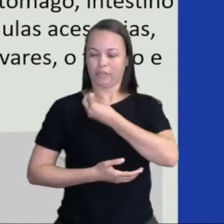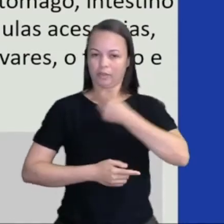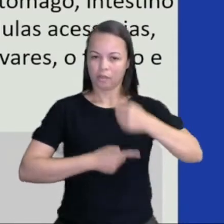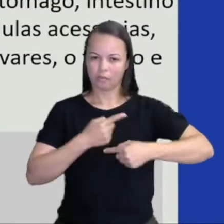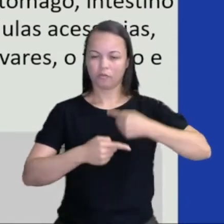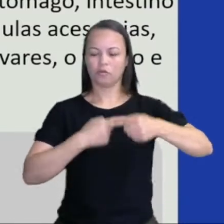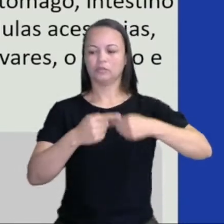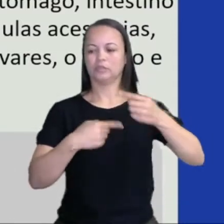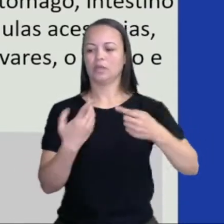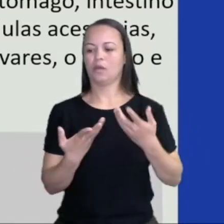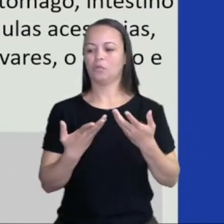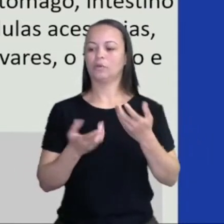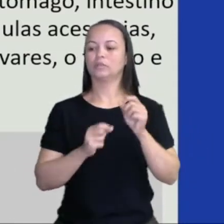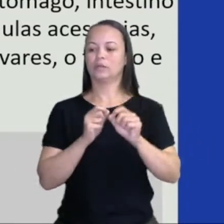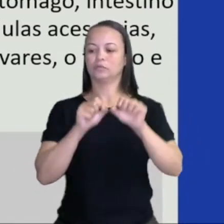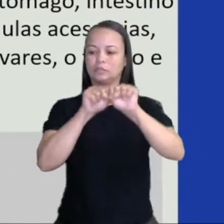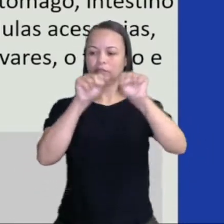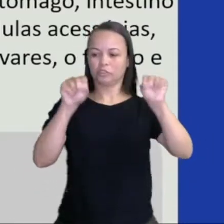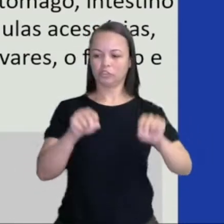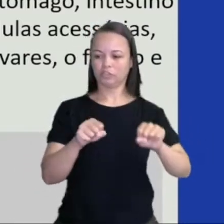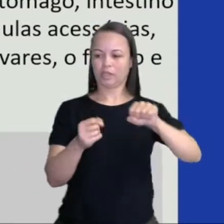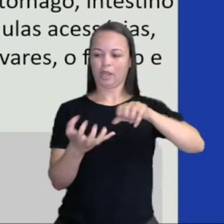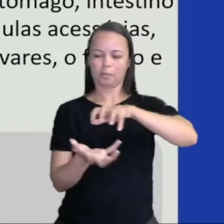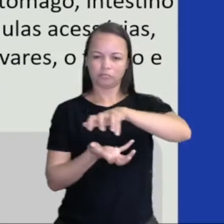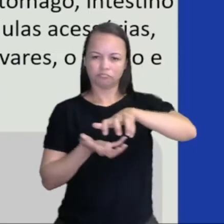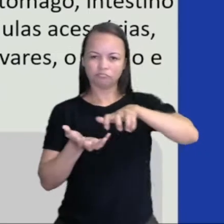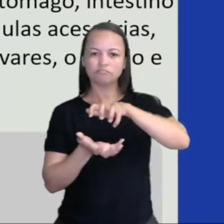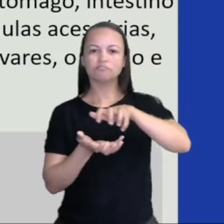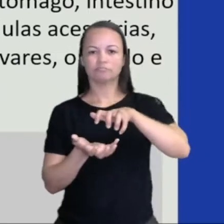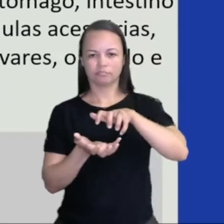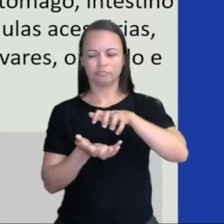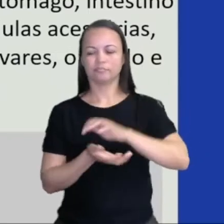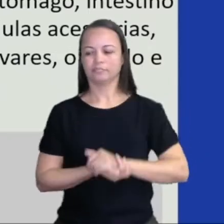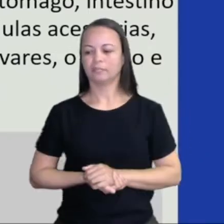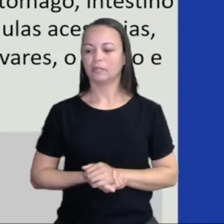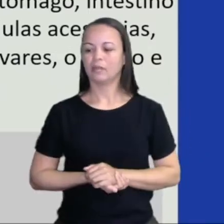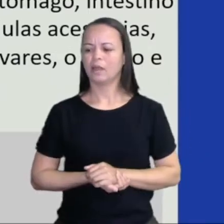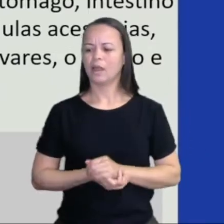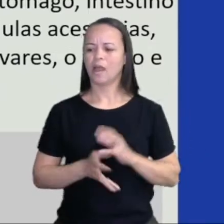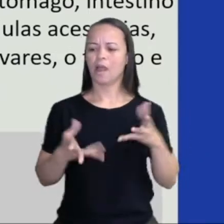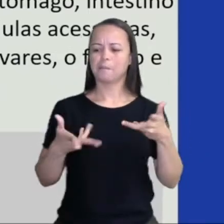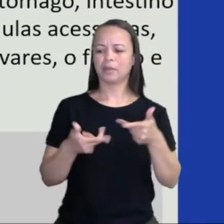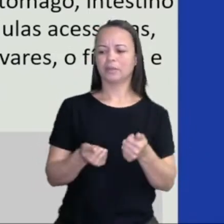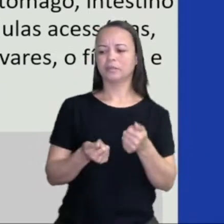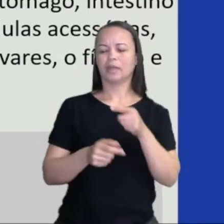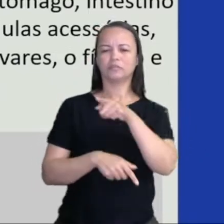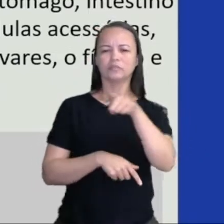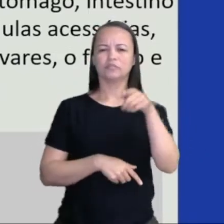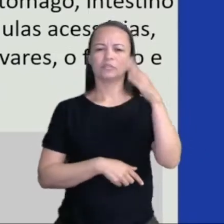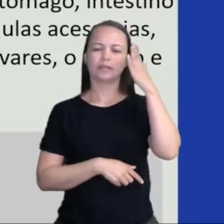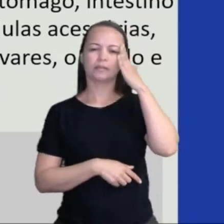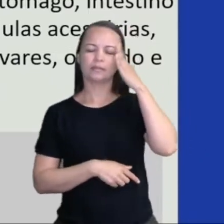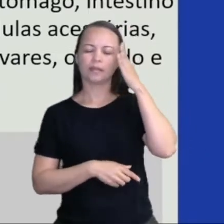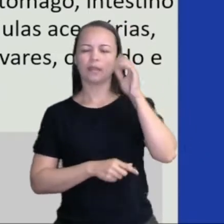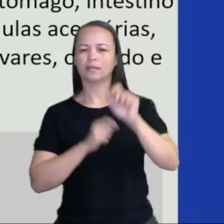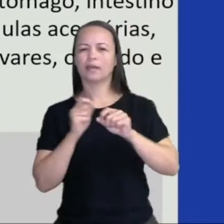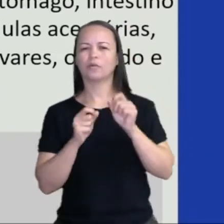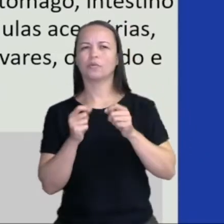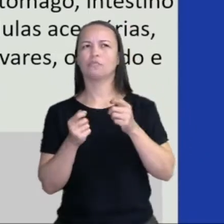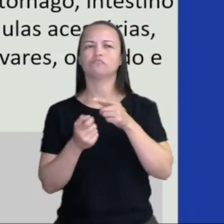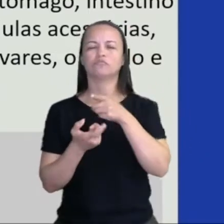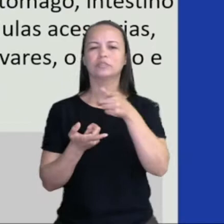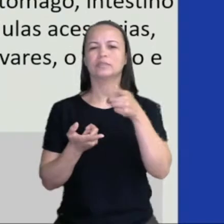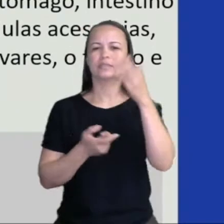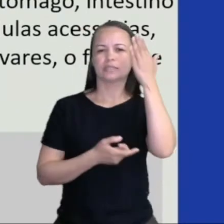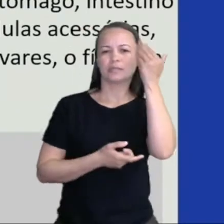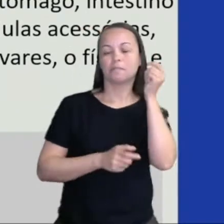do conhecimento / conteúdo é sistema digestório, tá? Qual é a habilidade que a gente espera que você construa, que você edifique com esse